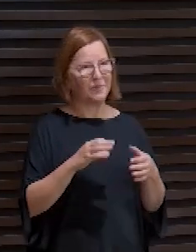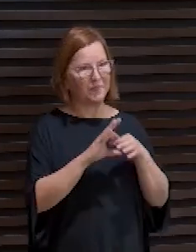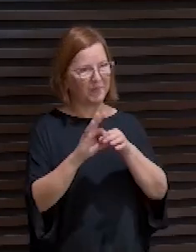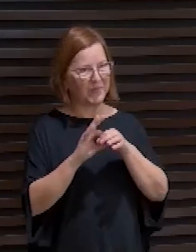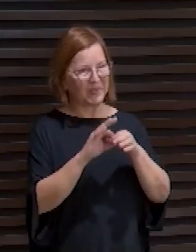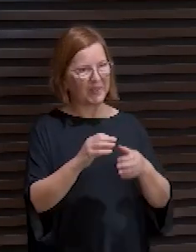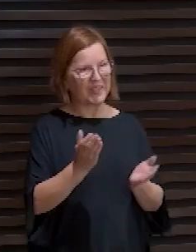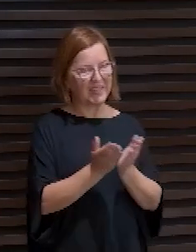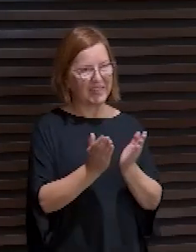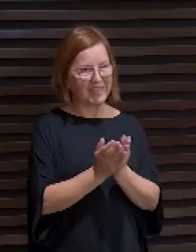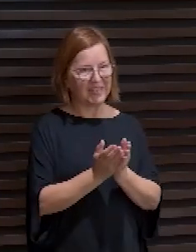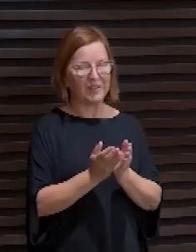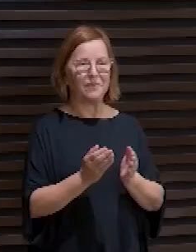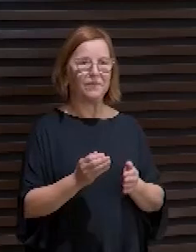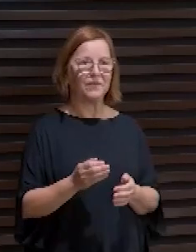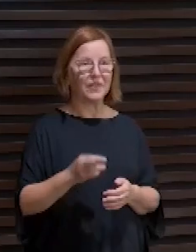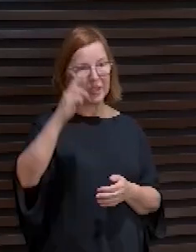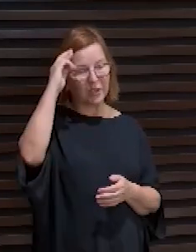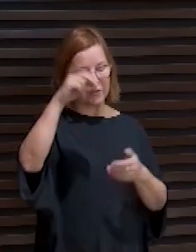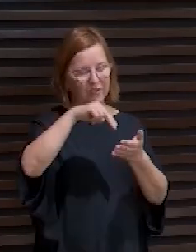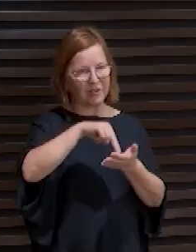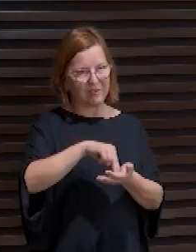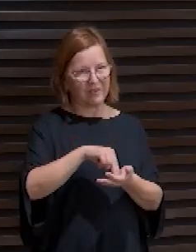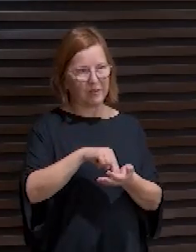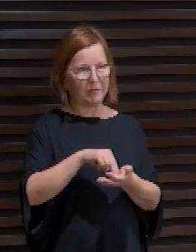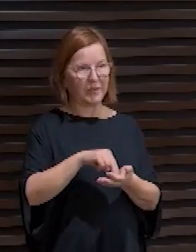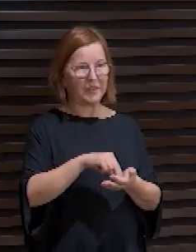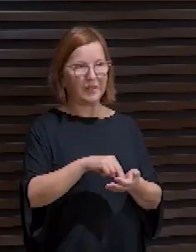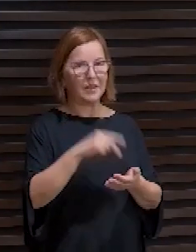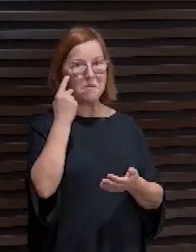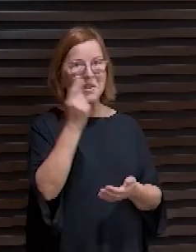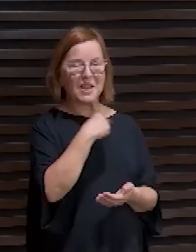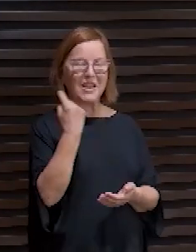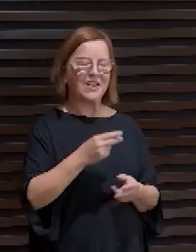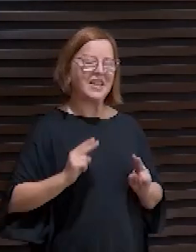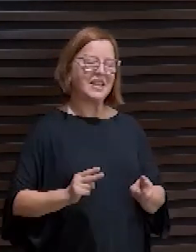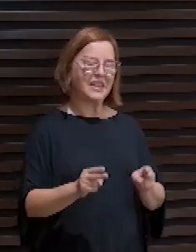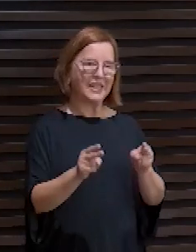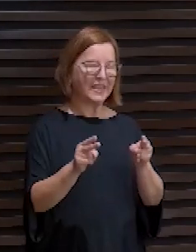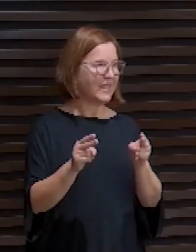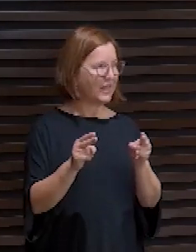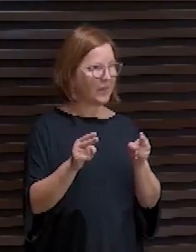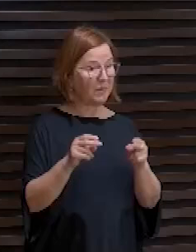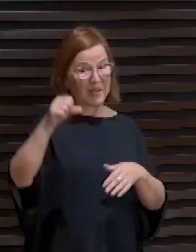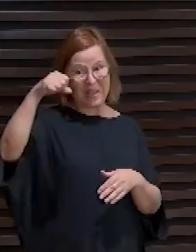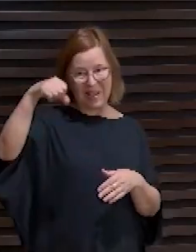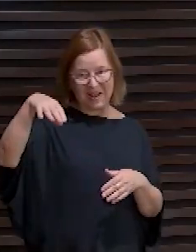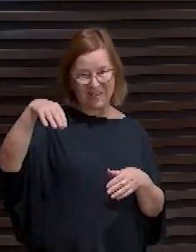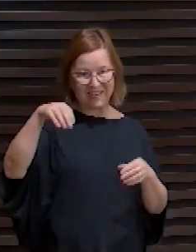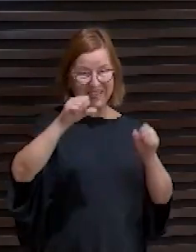nos firme, fundamente, nos segure firme nele. Que nós sejamos sempre aquela luz que